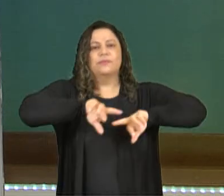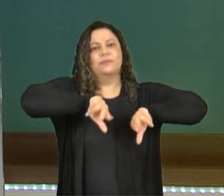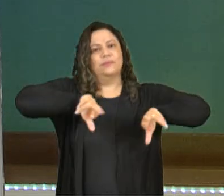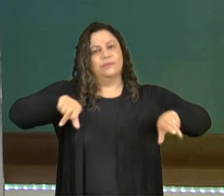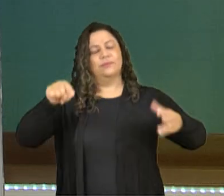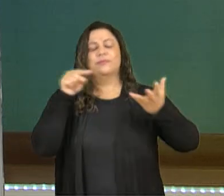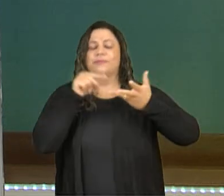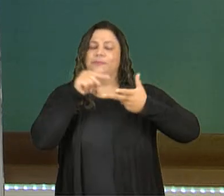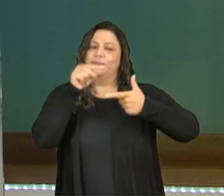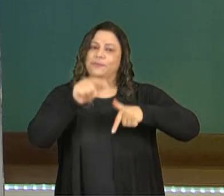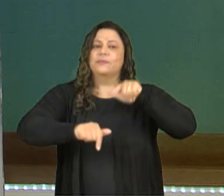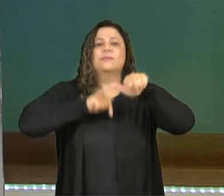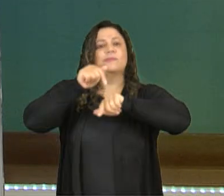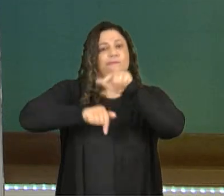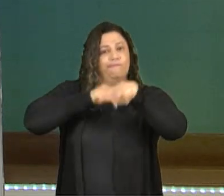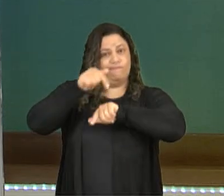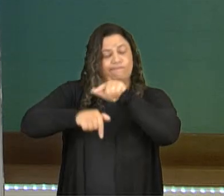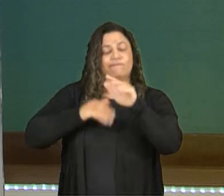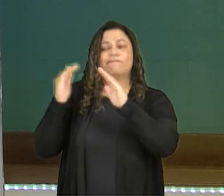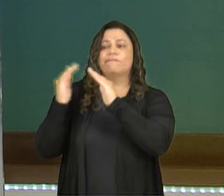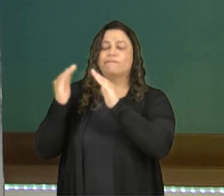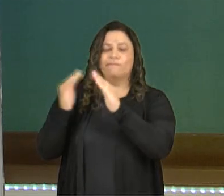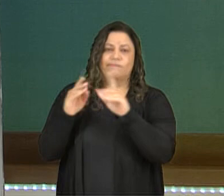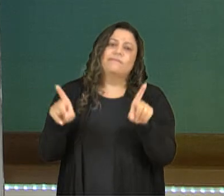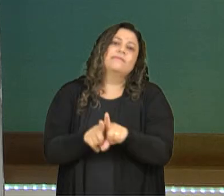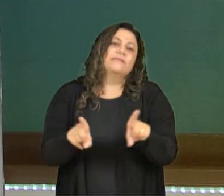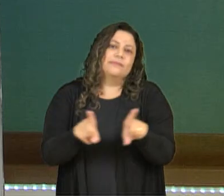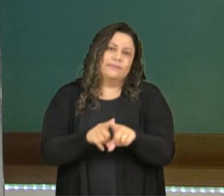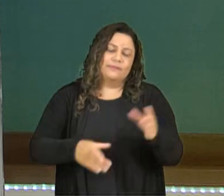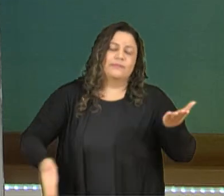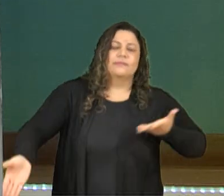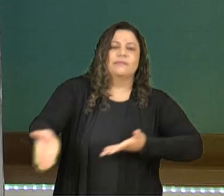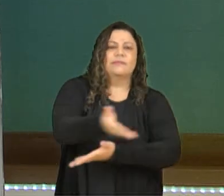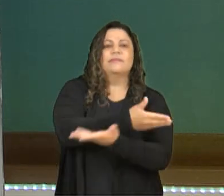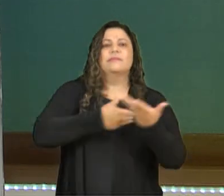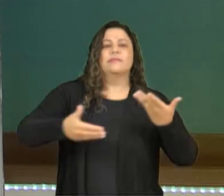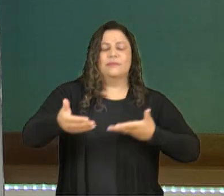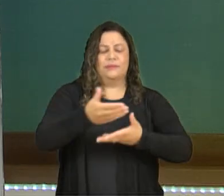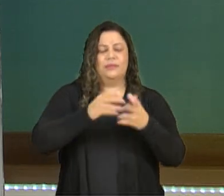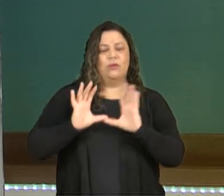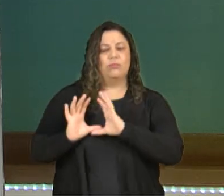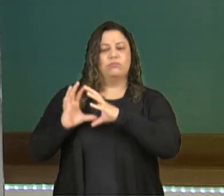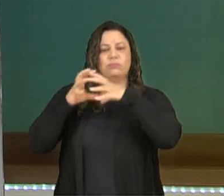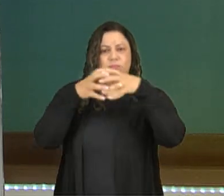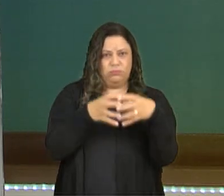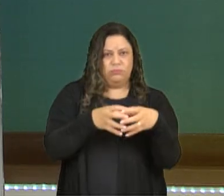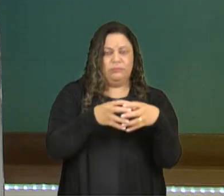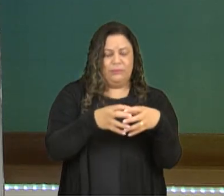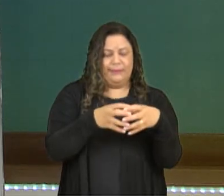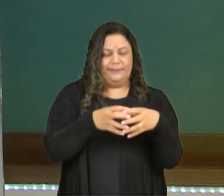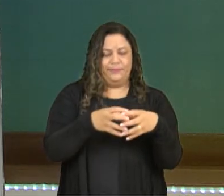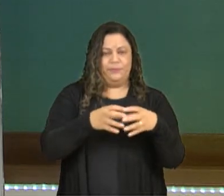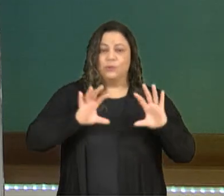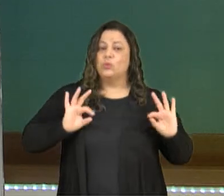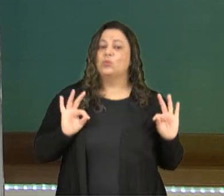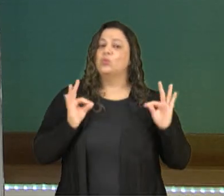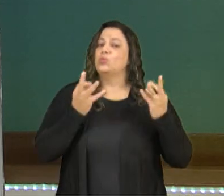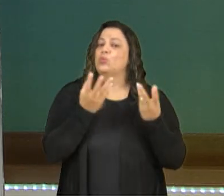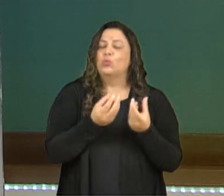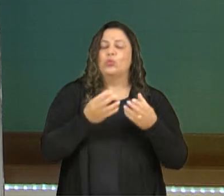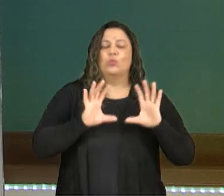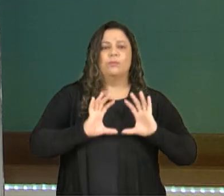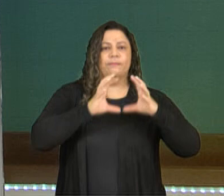para o trabalho, para a moradia. Ou seja, seria um bloco integral. Neste bloco integral, hoje